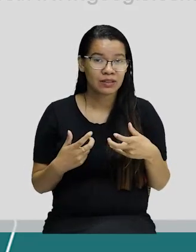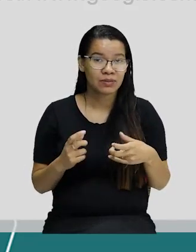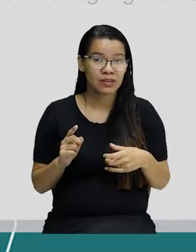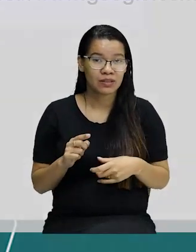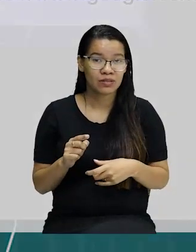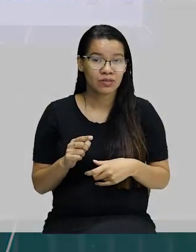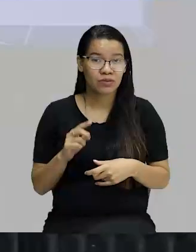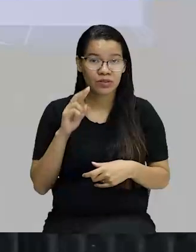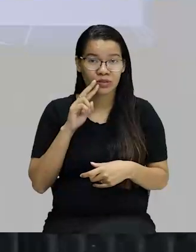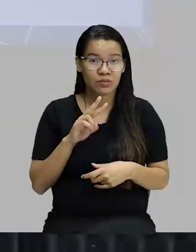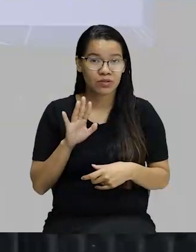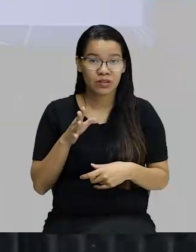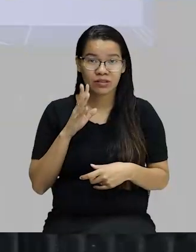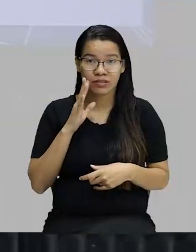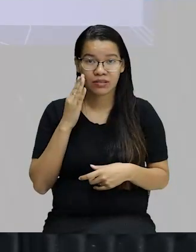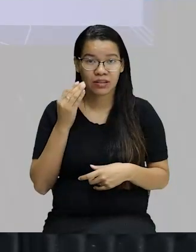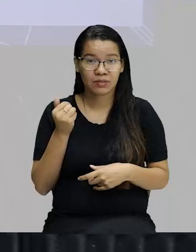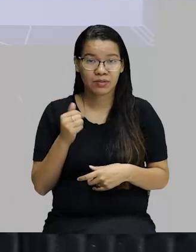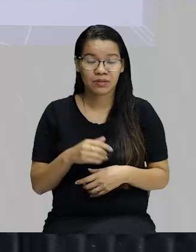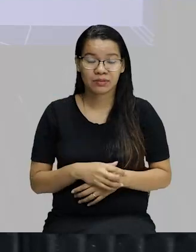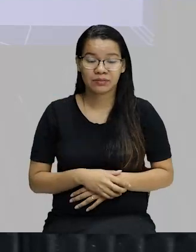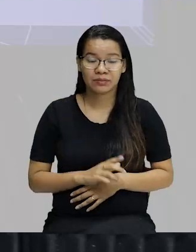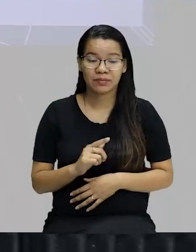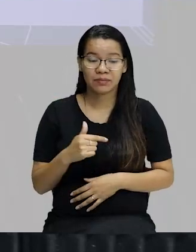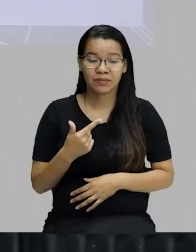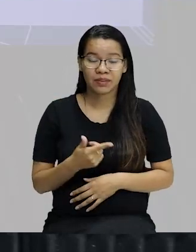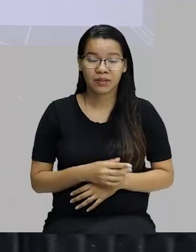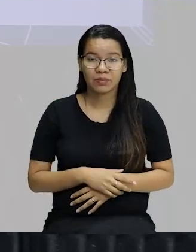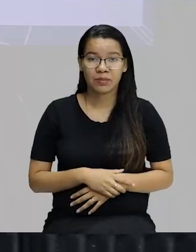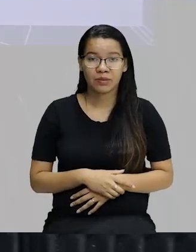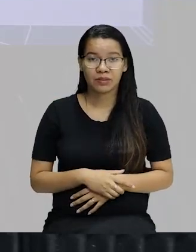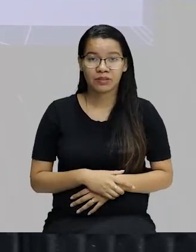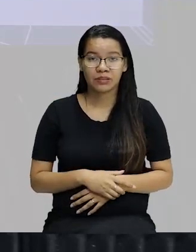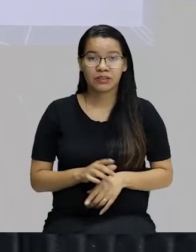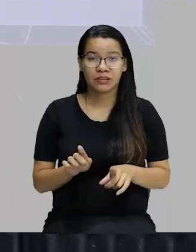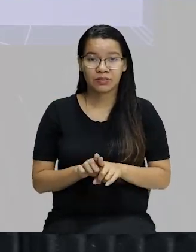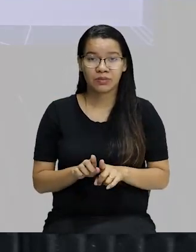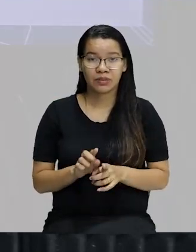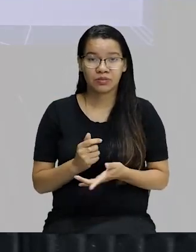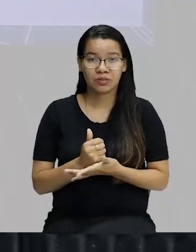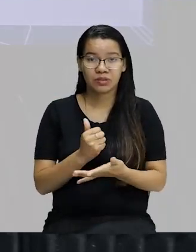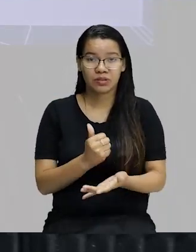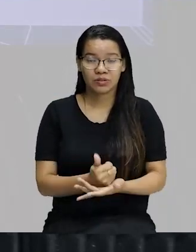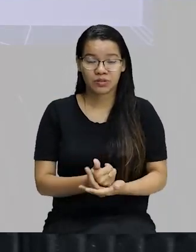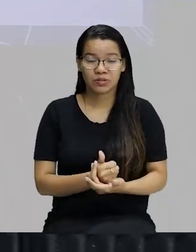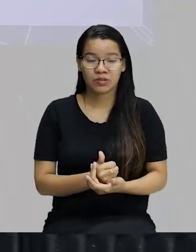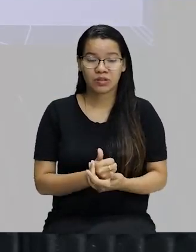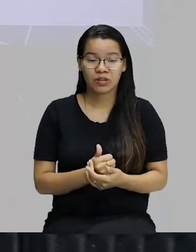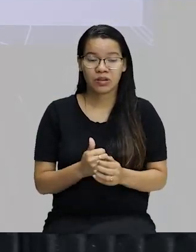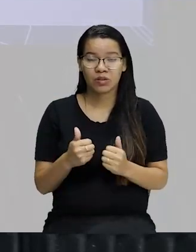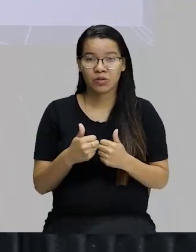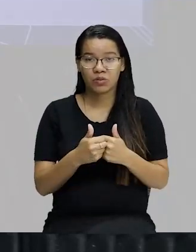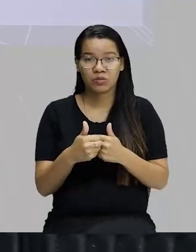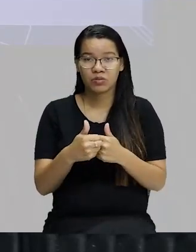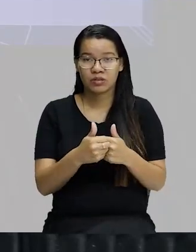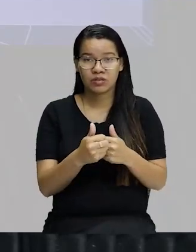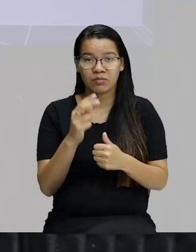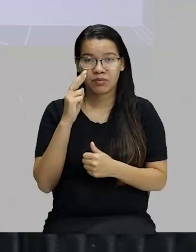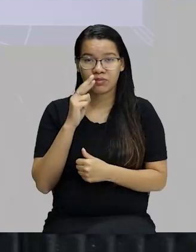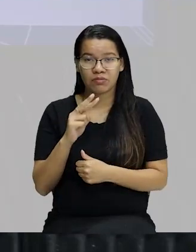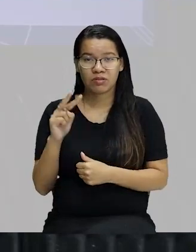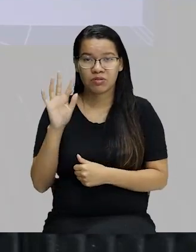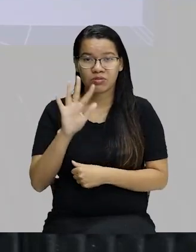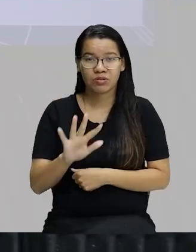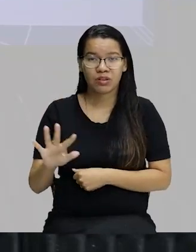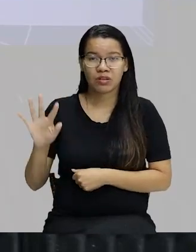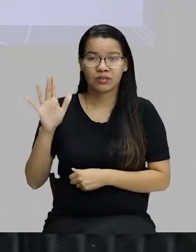visualmente. Você olha e já sabe, tá? Depois, ele nos ajuda, o skimming nos ajuda a conduzir uma visão geral do